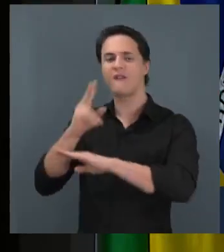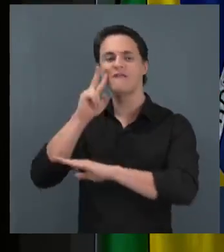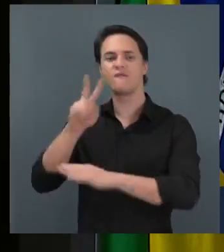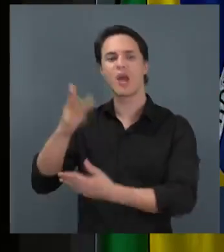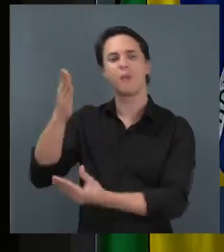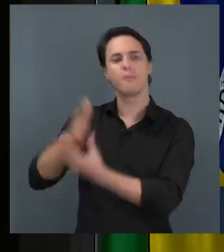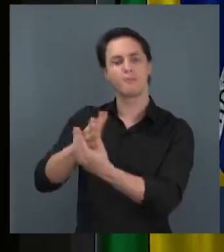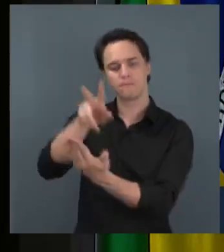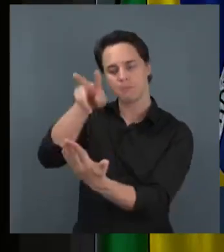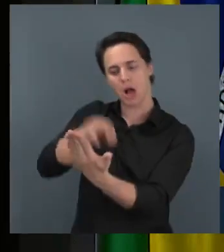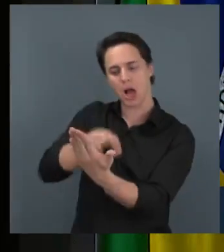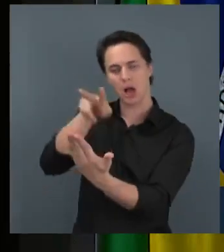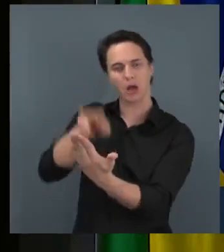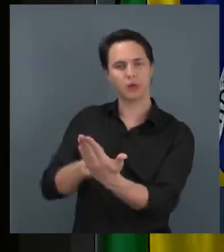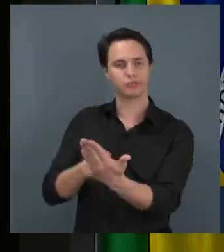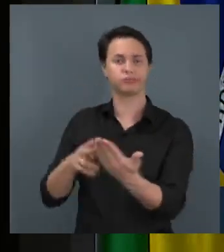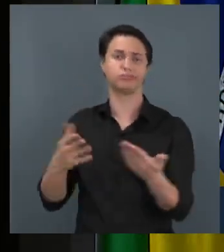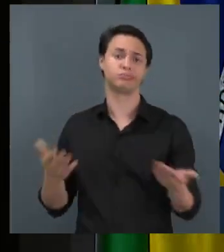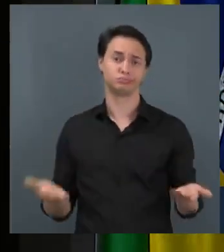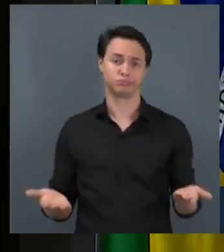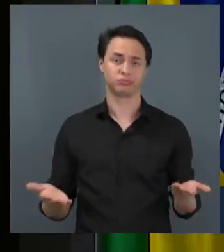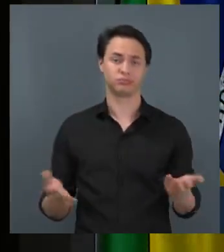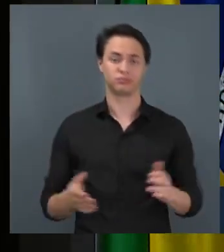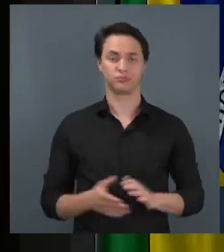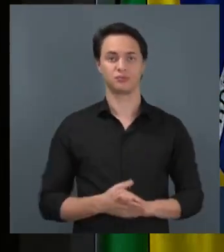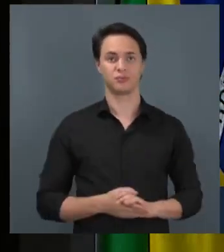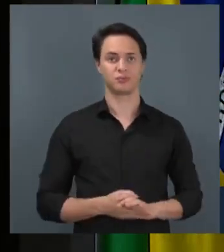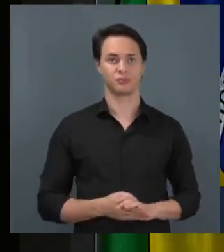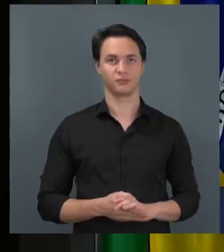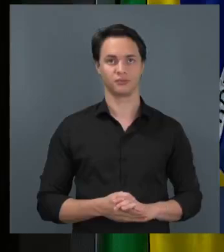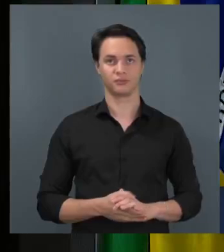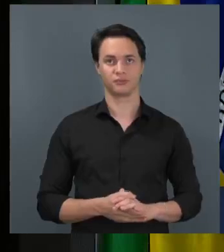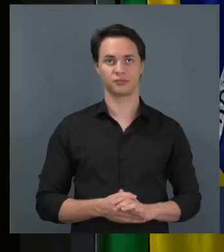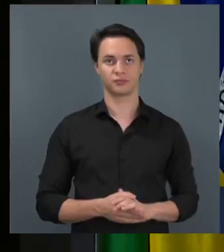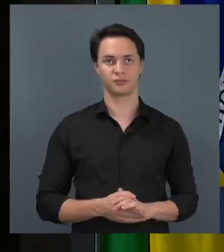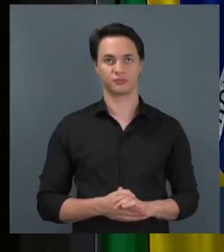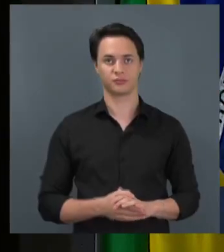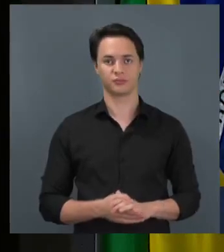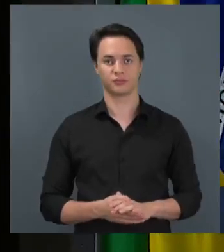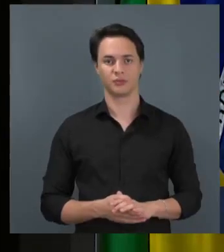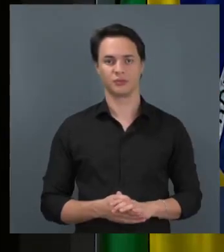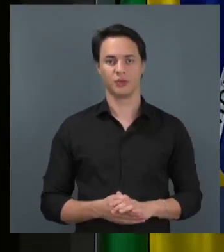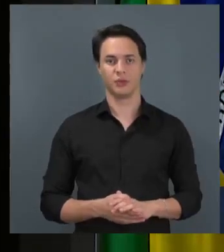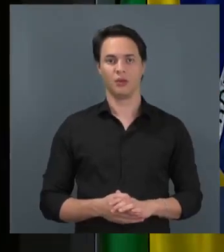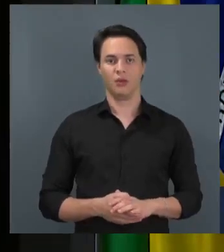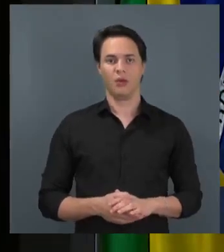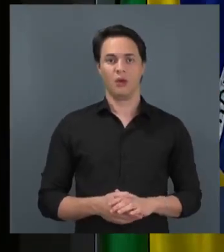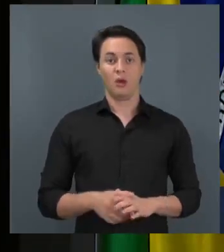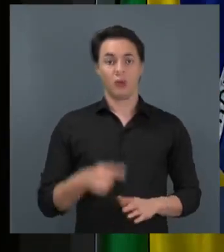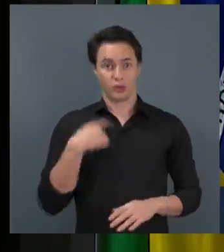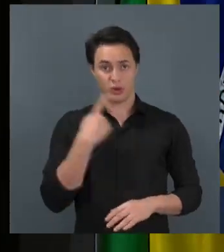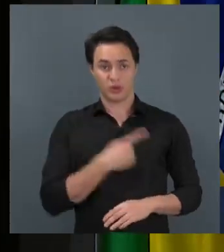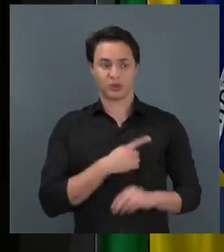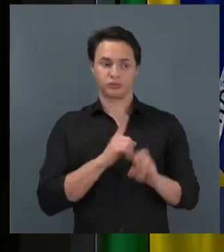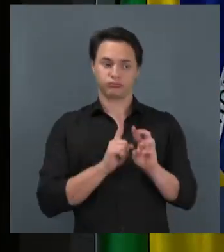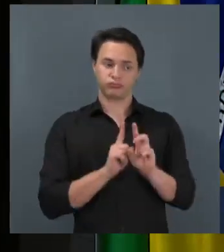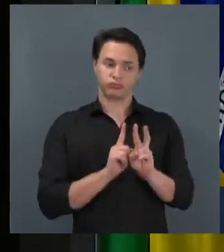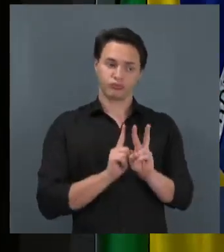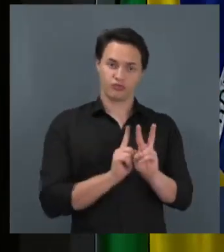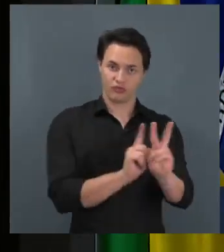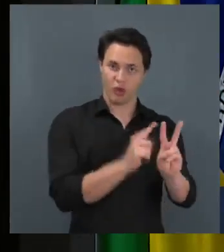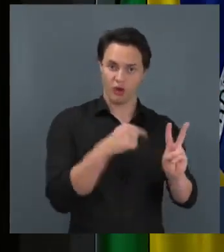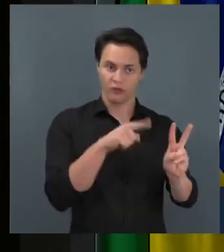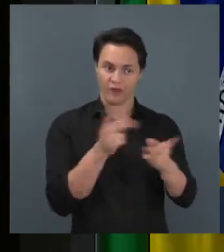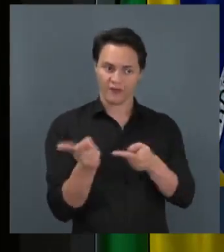devido processo legal. A missão não teve, e faço questão aqui de frisar, qualquer interesse